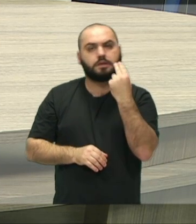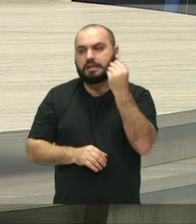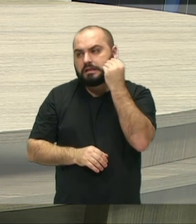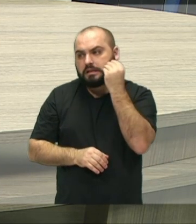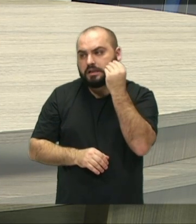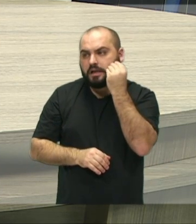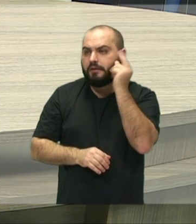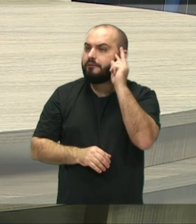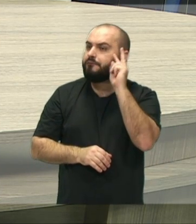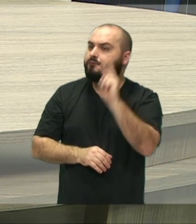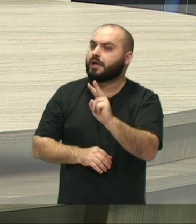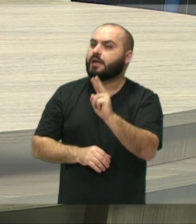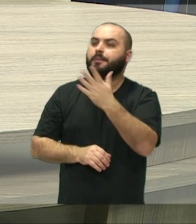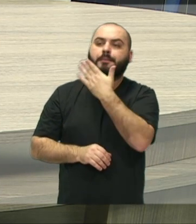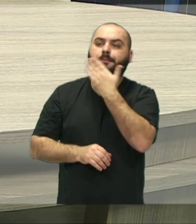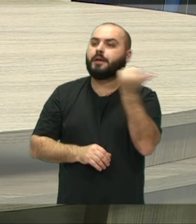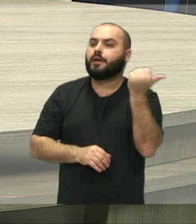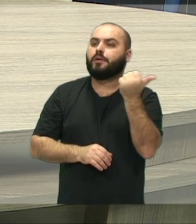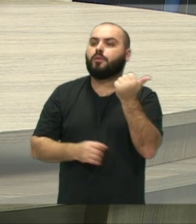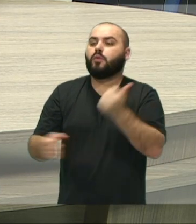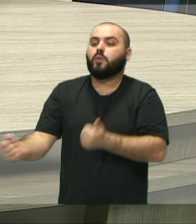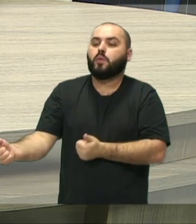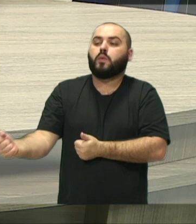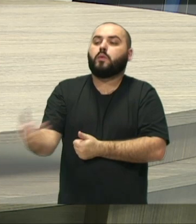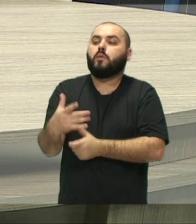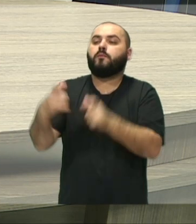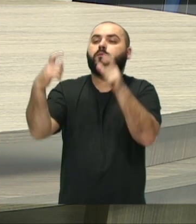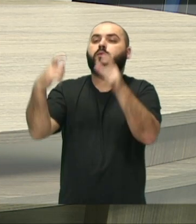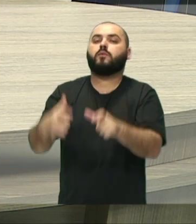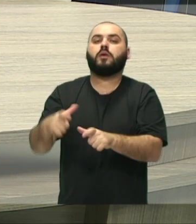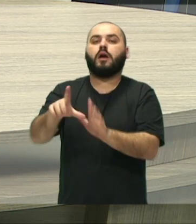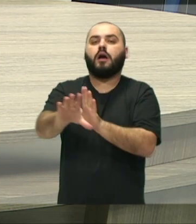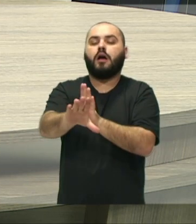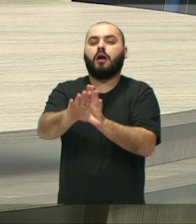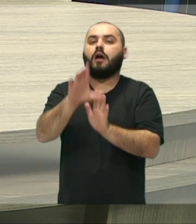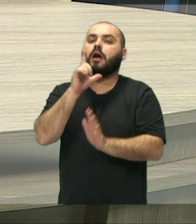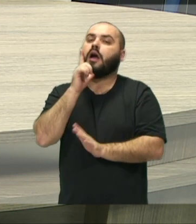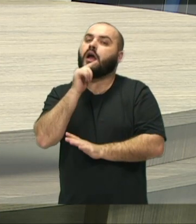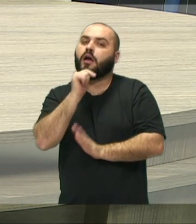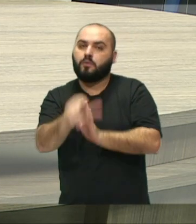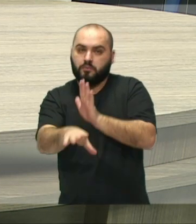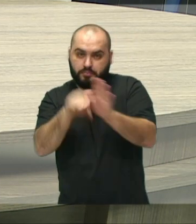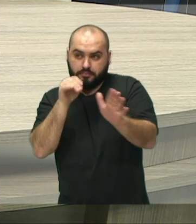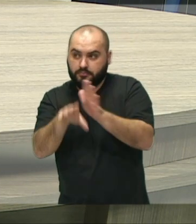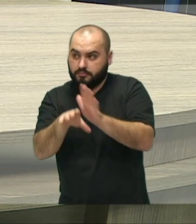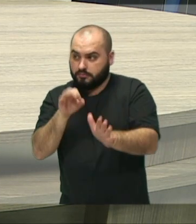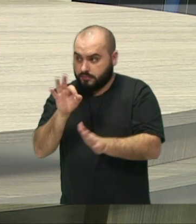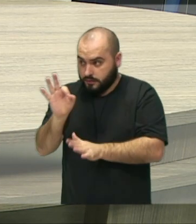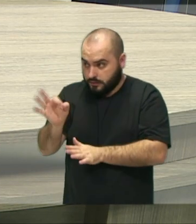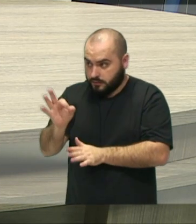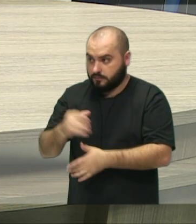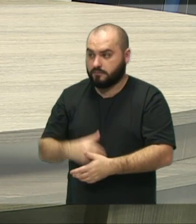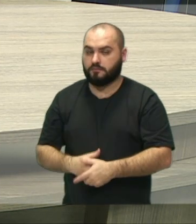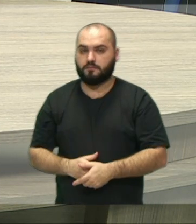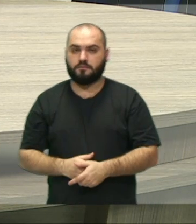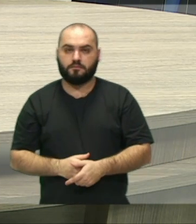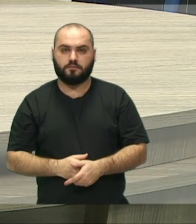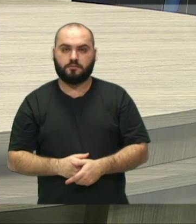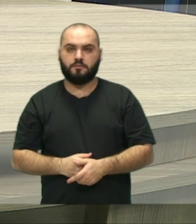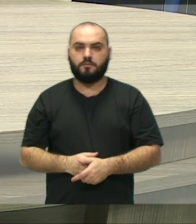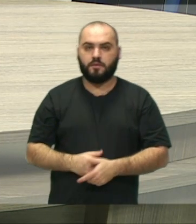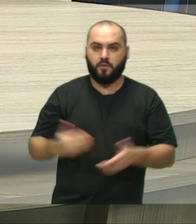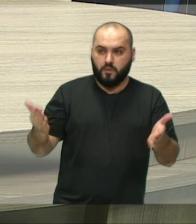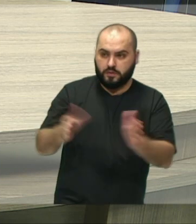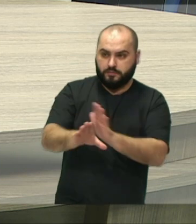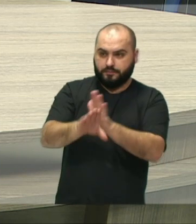tentando ver qual seria o melhor novo local para captação do recurso, né? Onde hoje é captado, mas captar